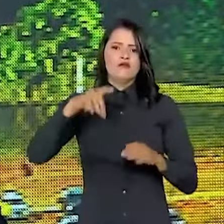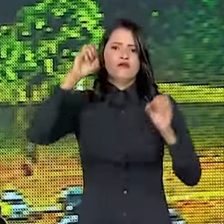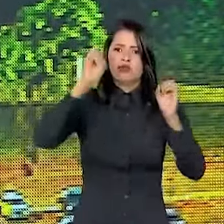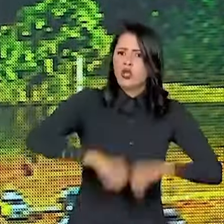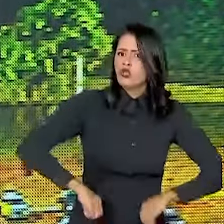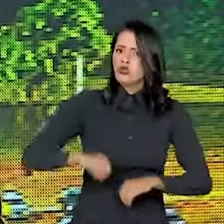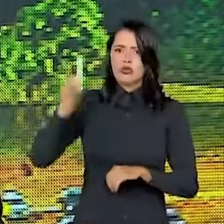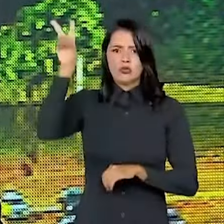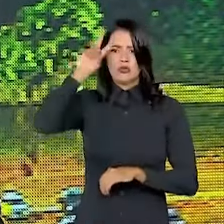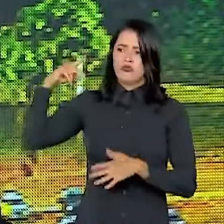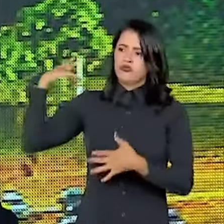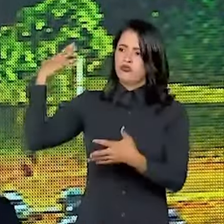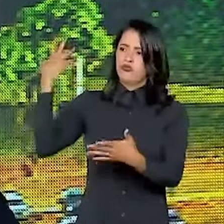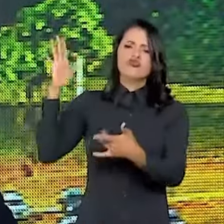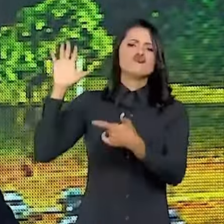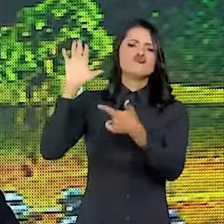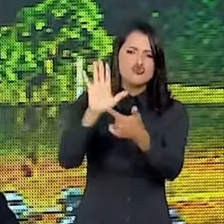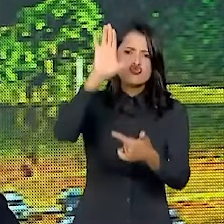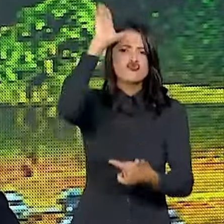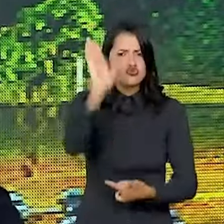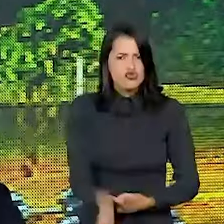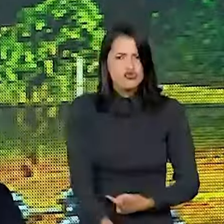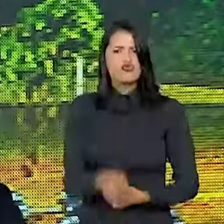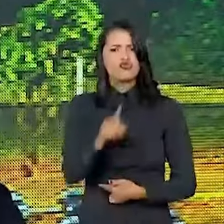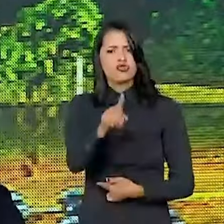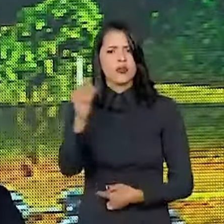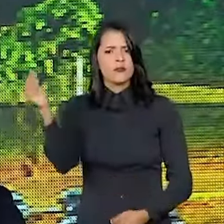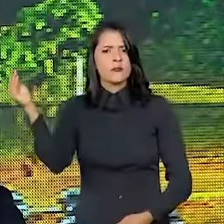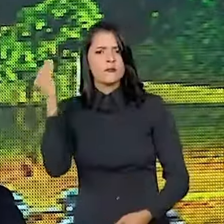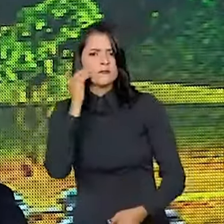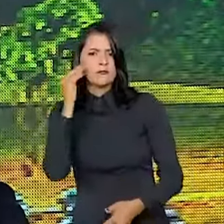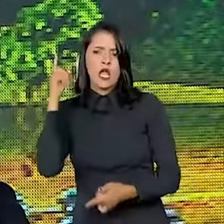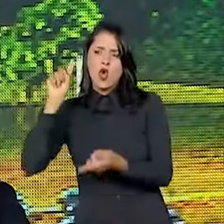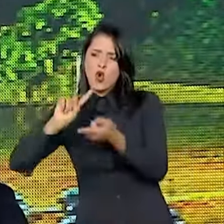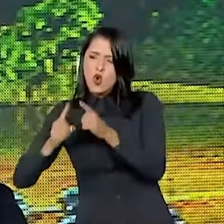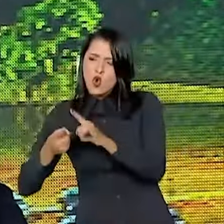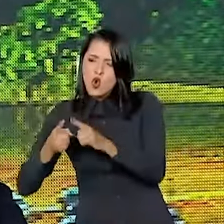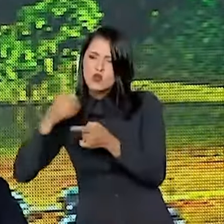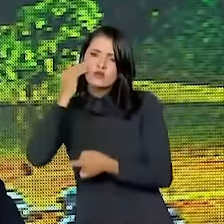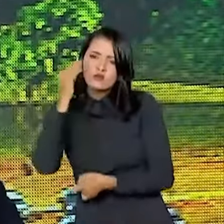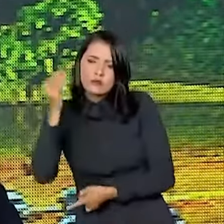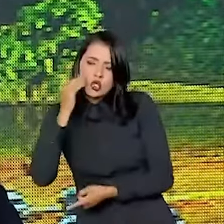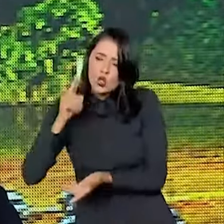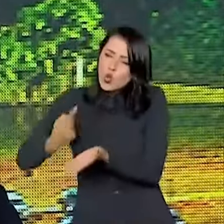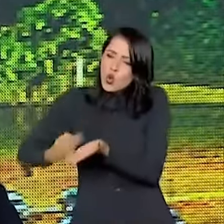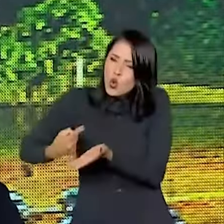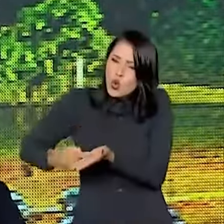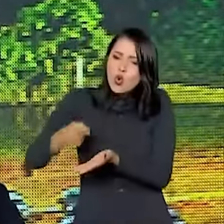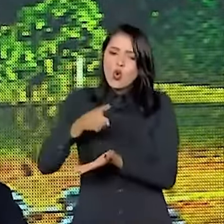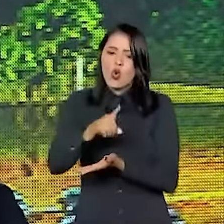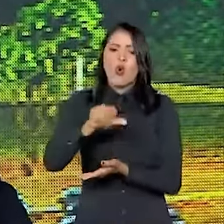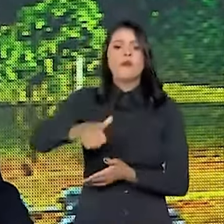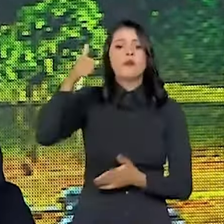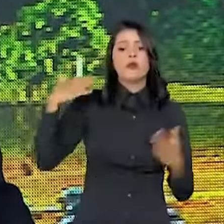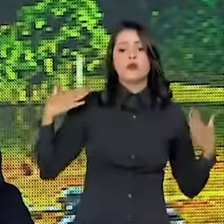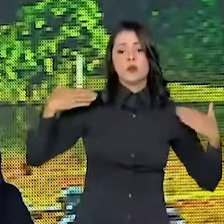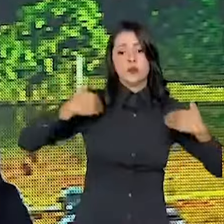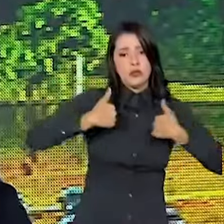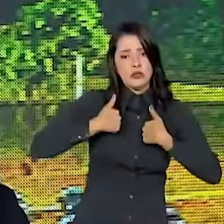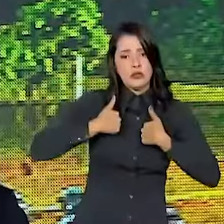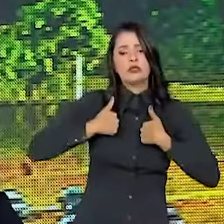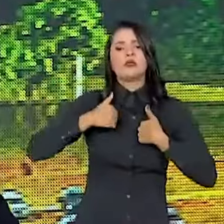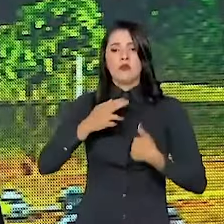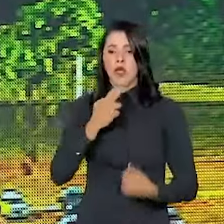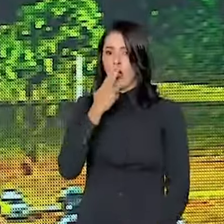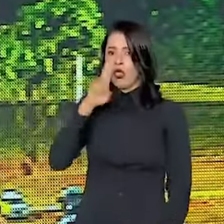foi amplamente demonstrado na tentativa de acordo do então primeiro-ministro Chamberlain com Adolf Hitler.